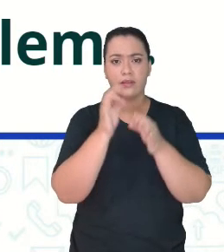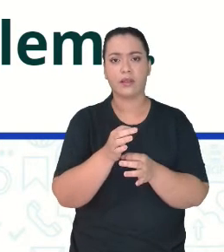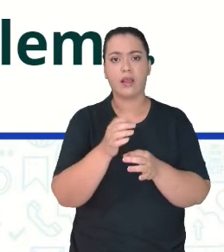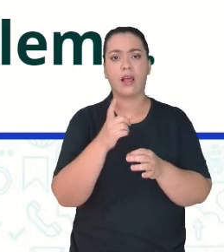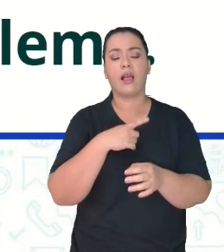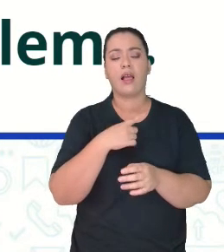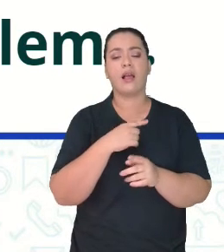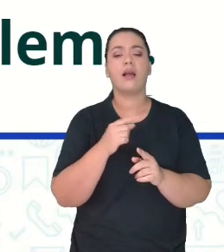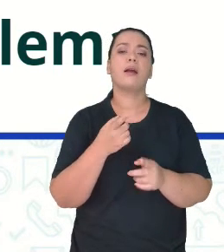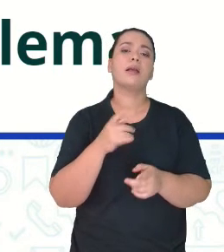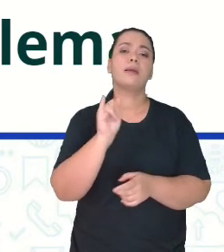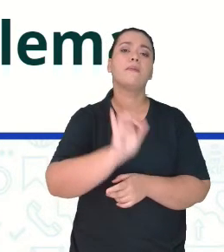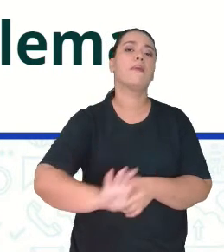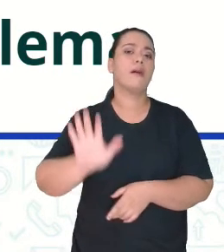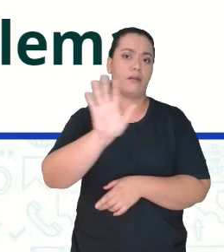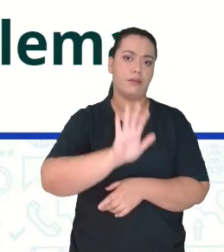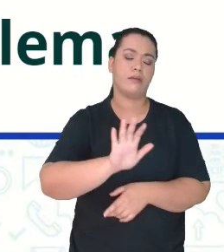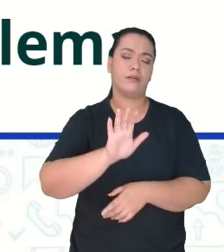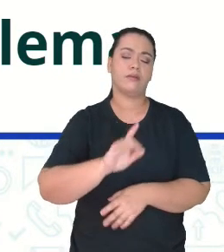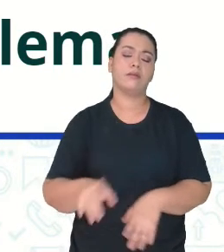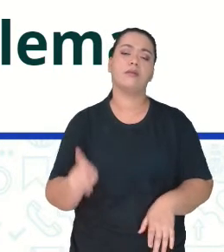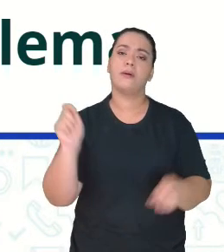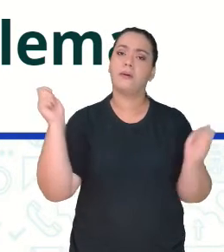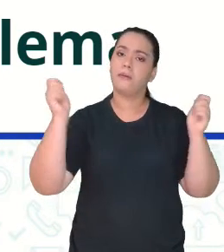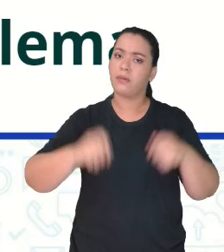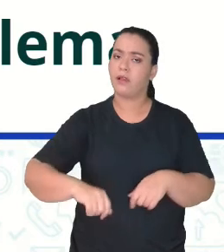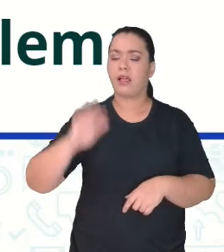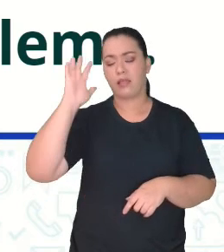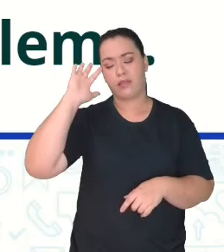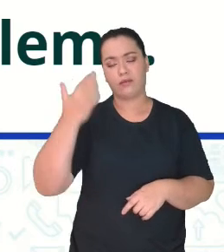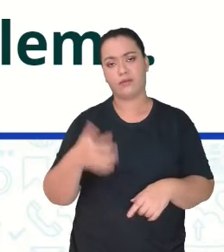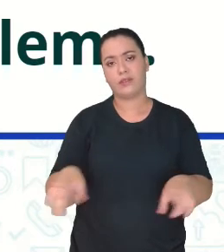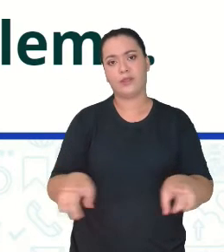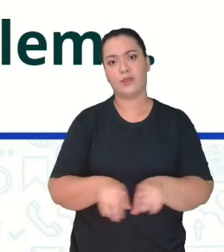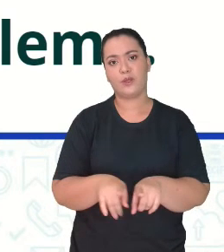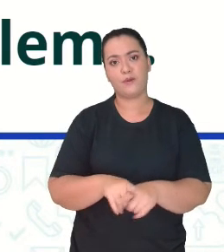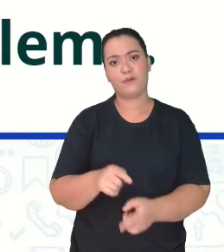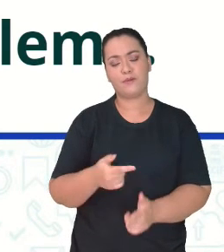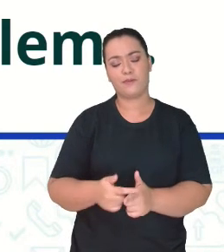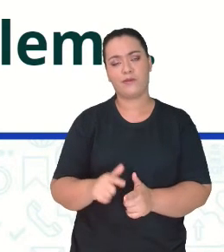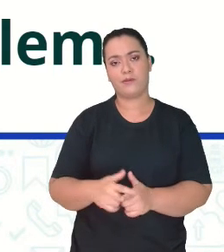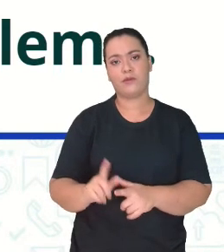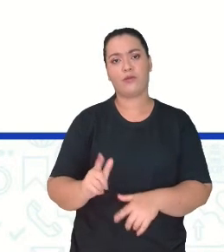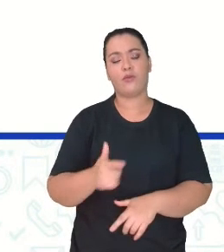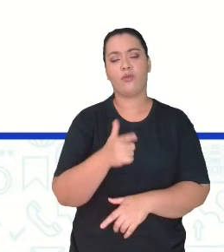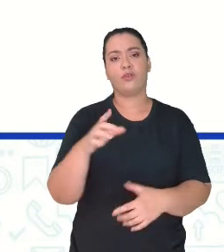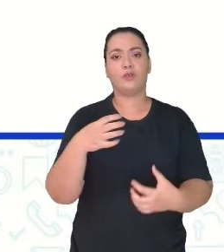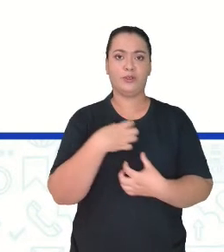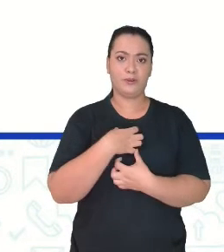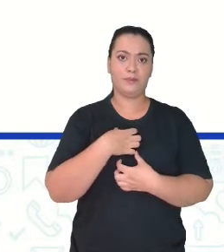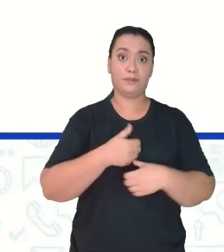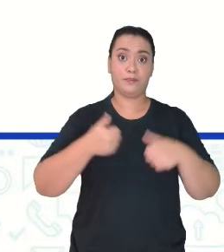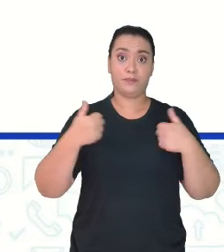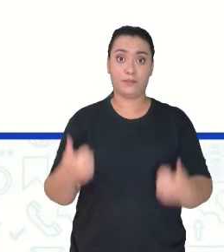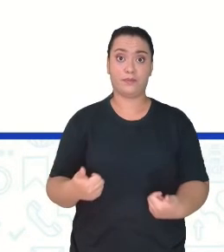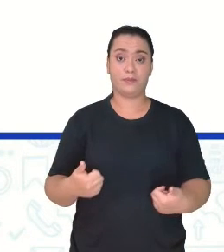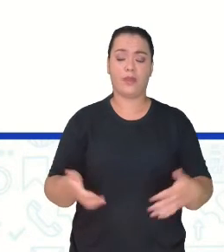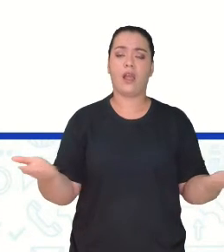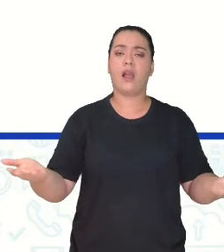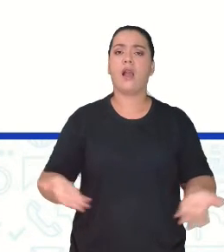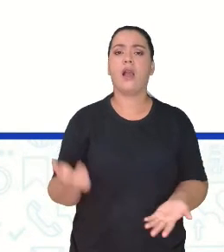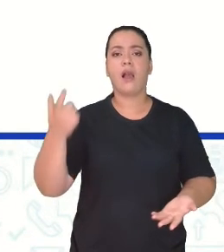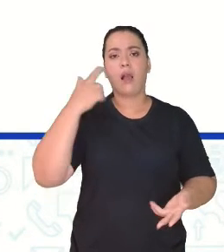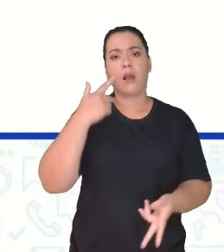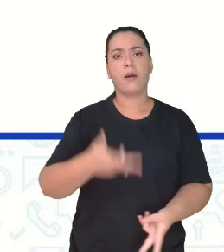por figuras. E assim, conseguimos resolver também o problema de outra forma. Tá joia? Observe